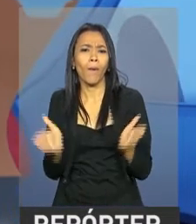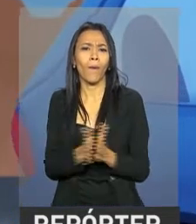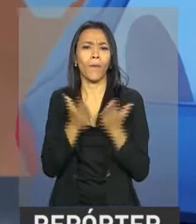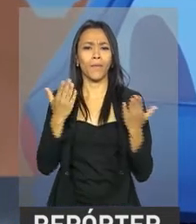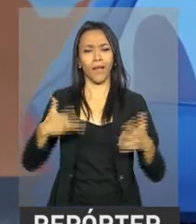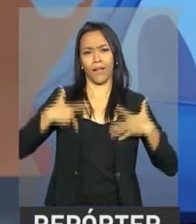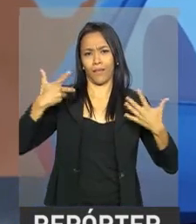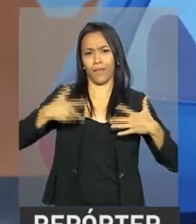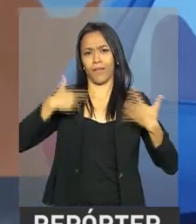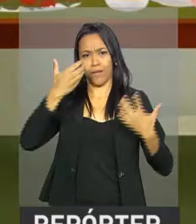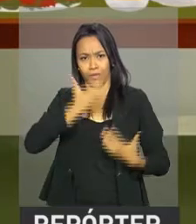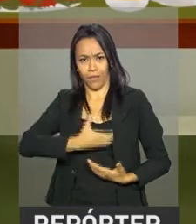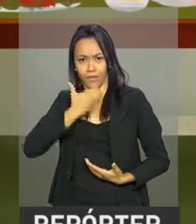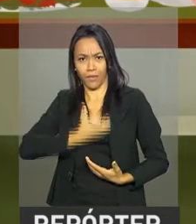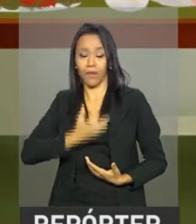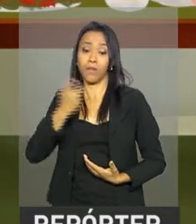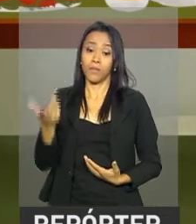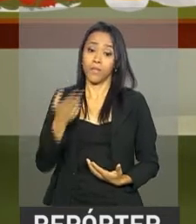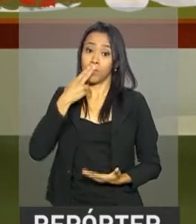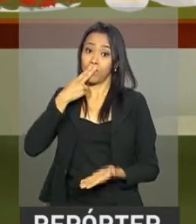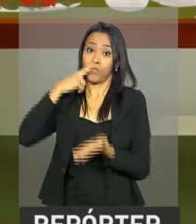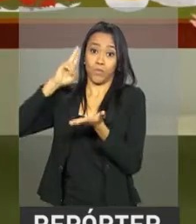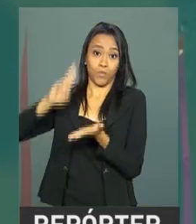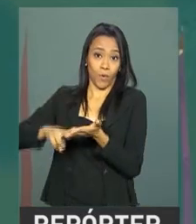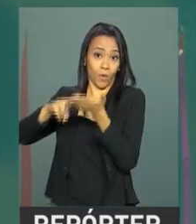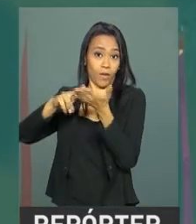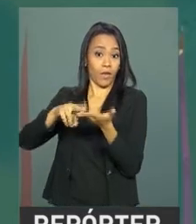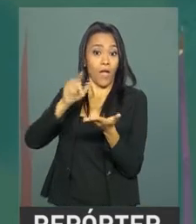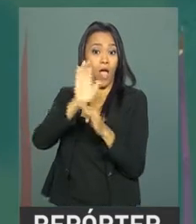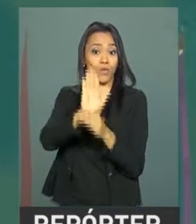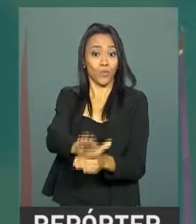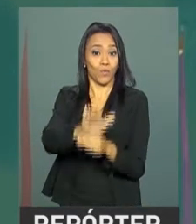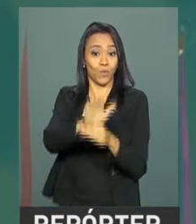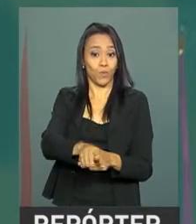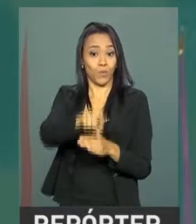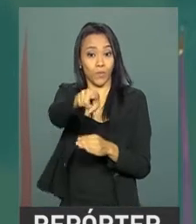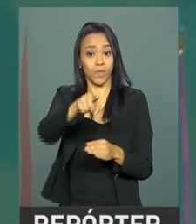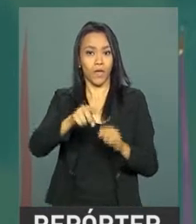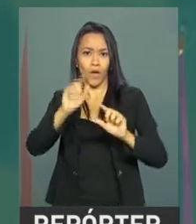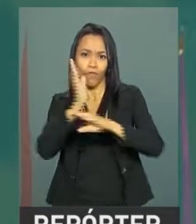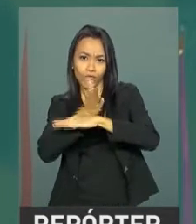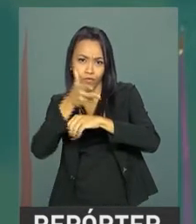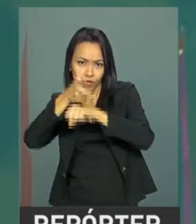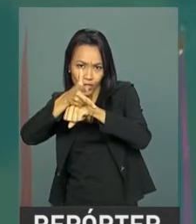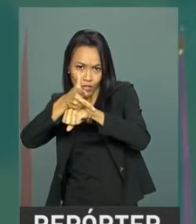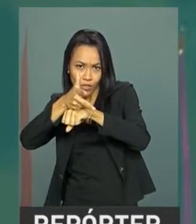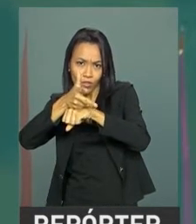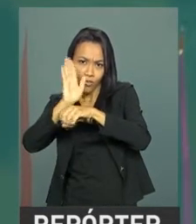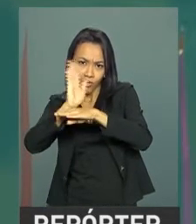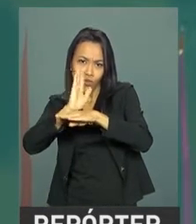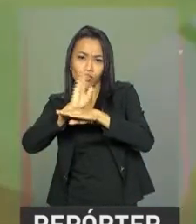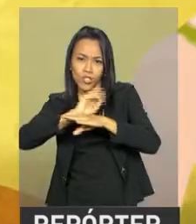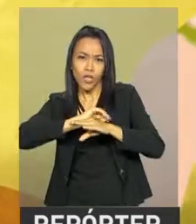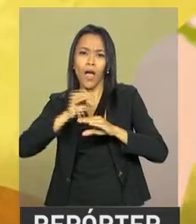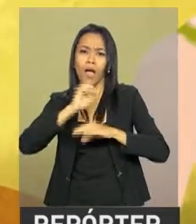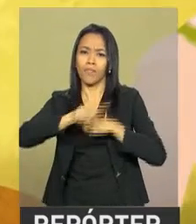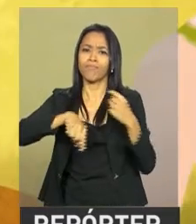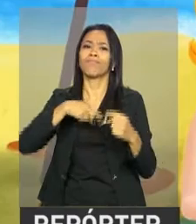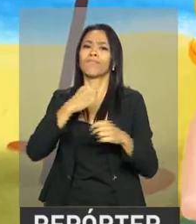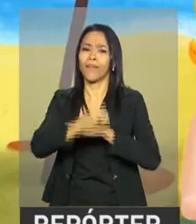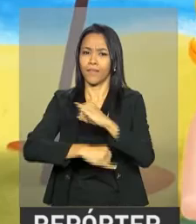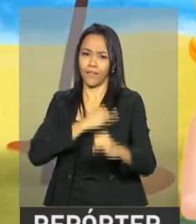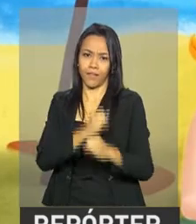cheio de alegria, os Correios dão uma ajuda. O vídeo promocional da campanha já circula na internet. Se